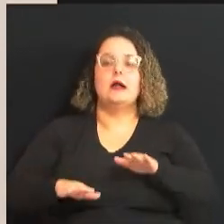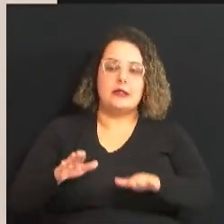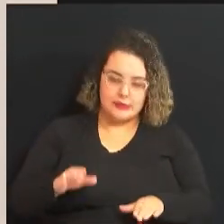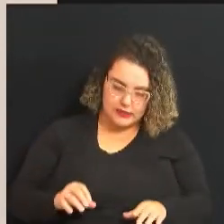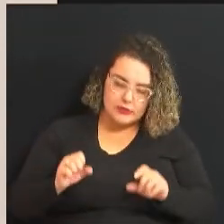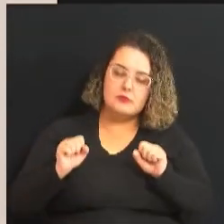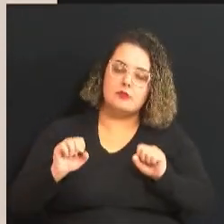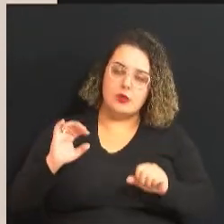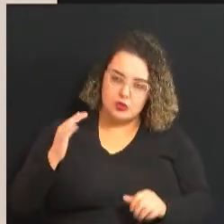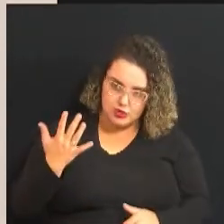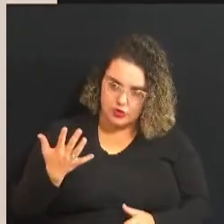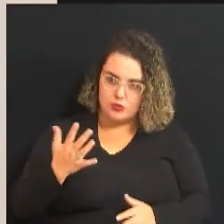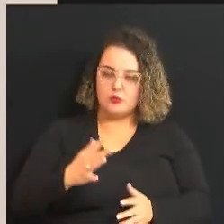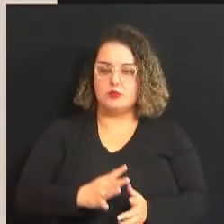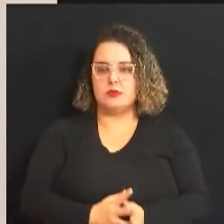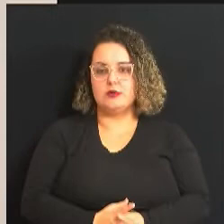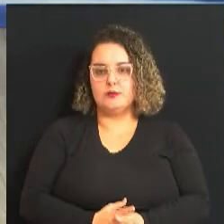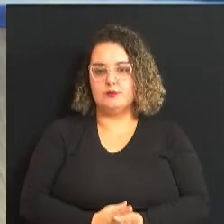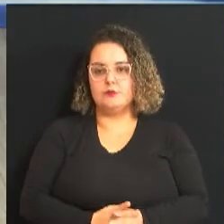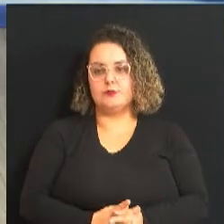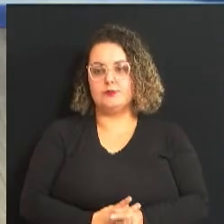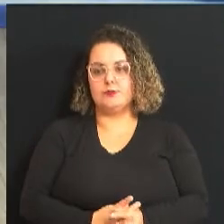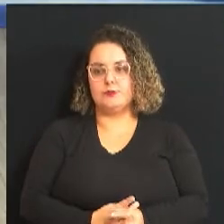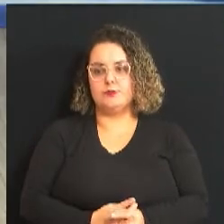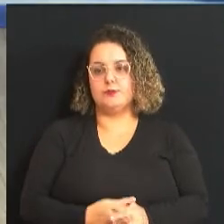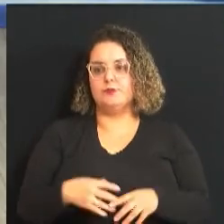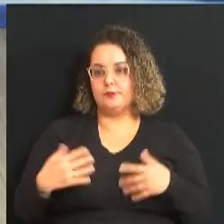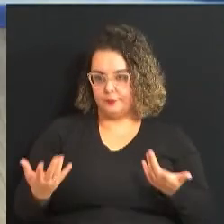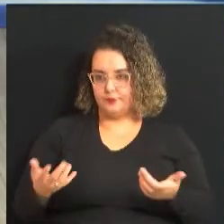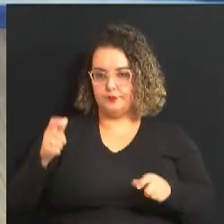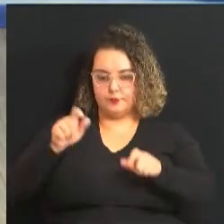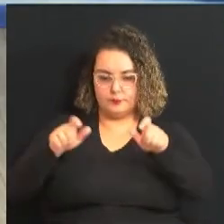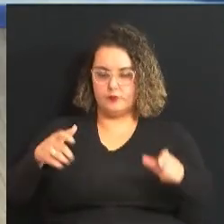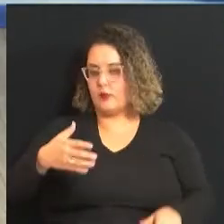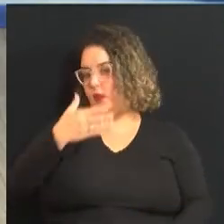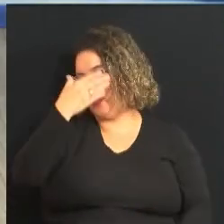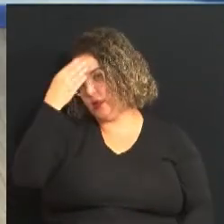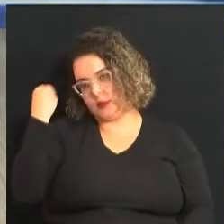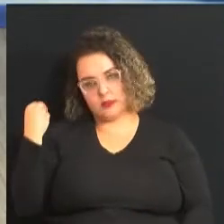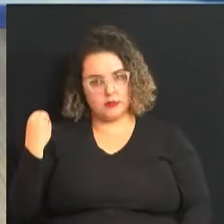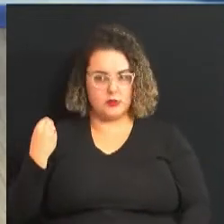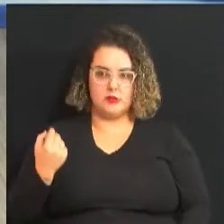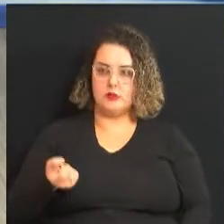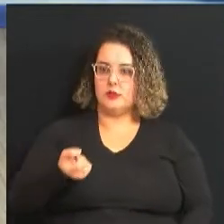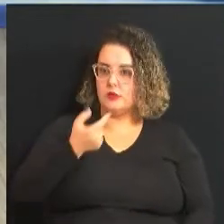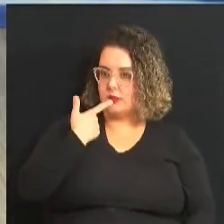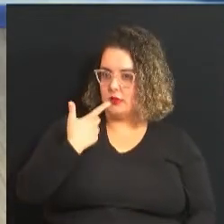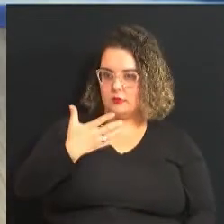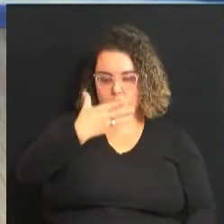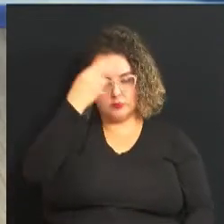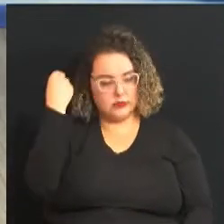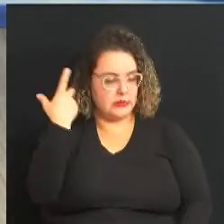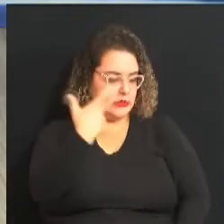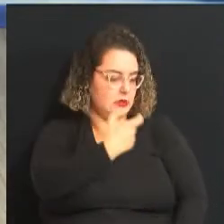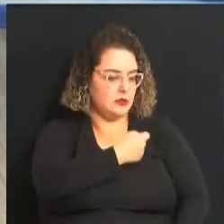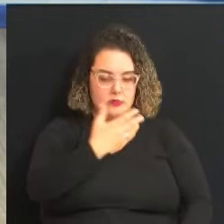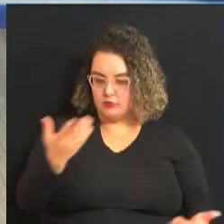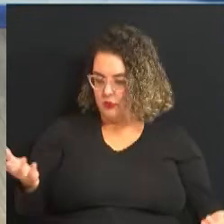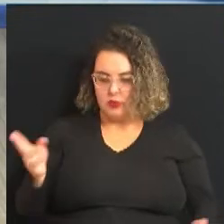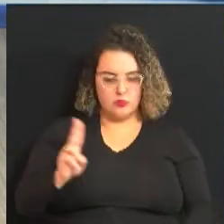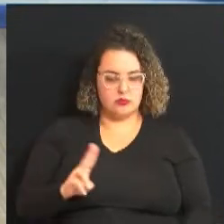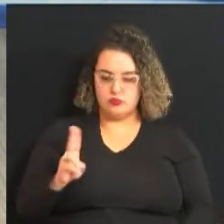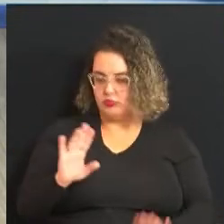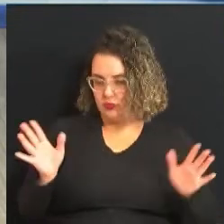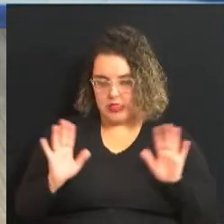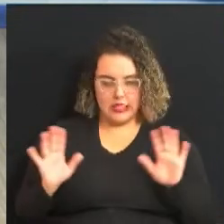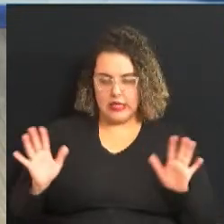acontecer. Agora, doutora, a pessoa esqueceu de tomar, esqueceu a injeção, ou ela não usa nenhum